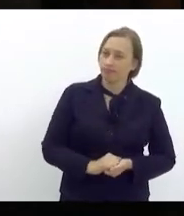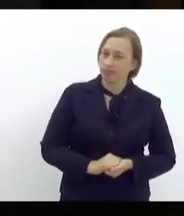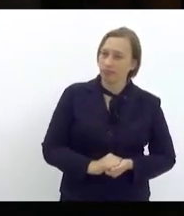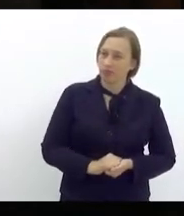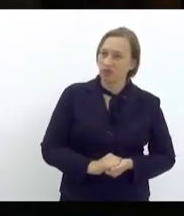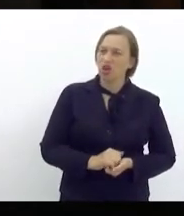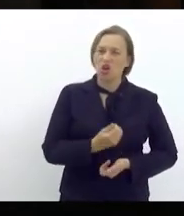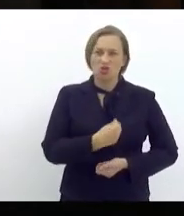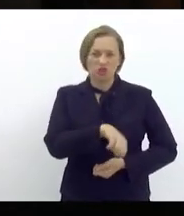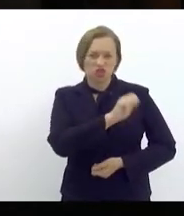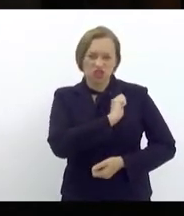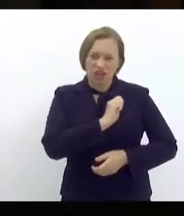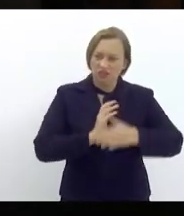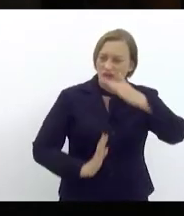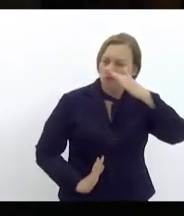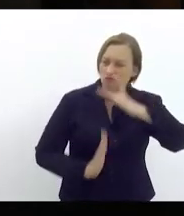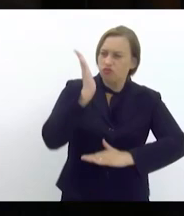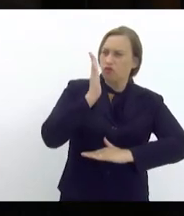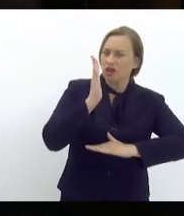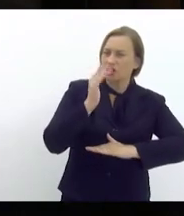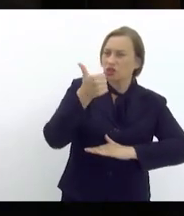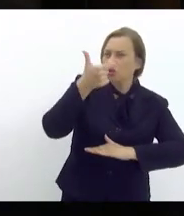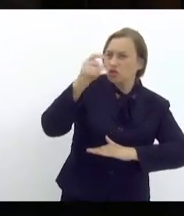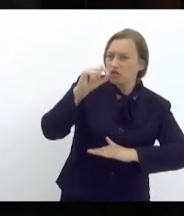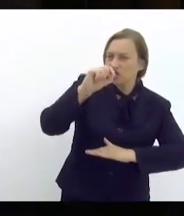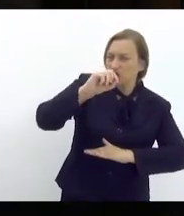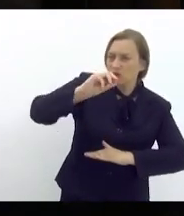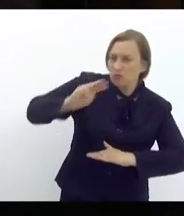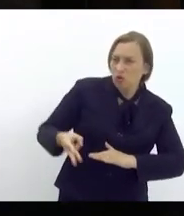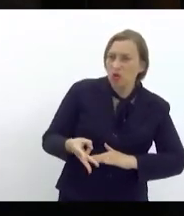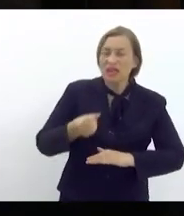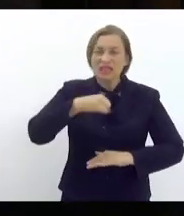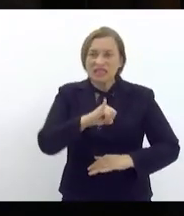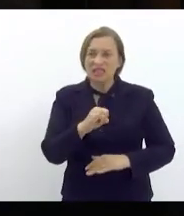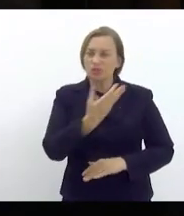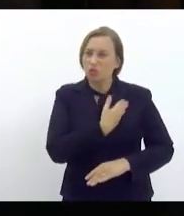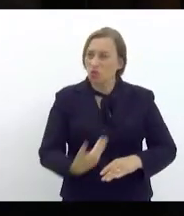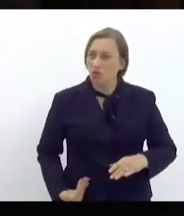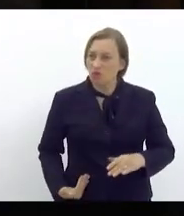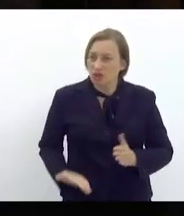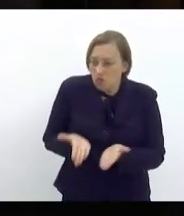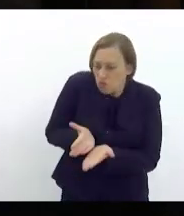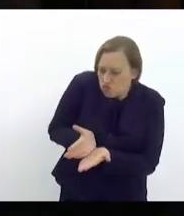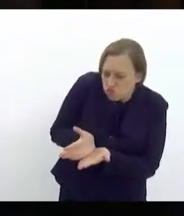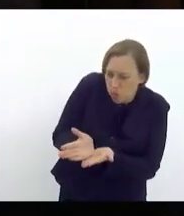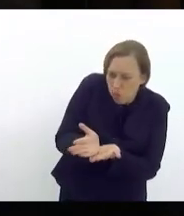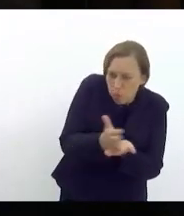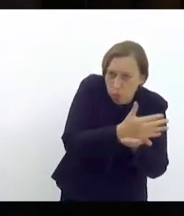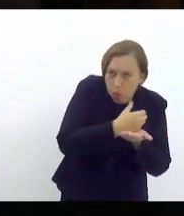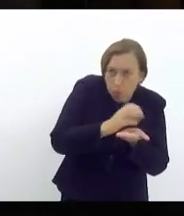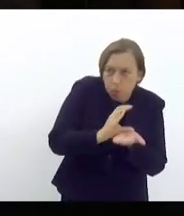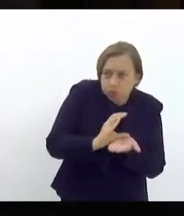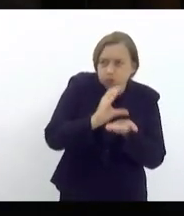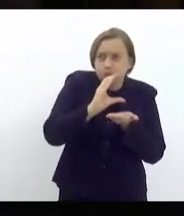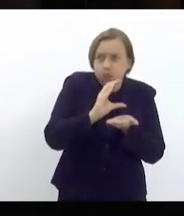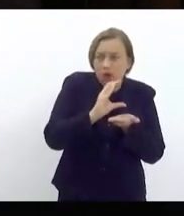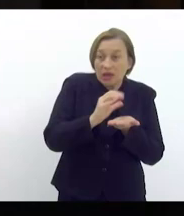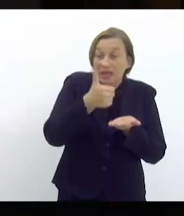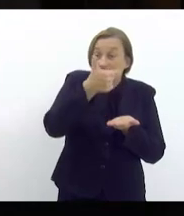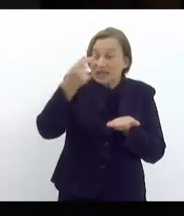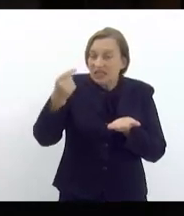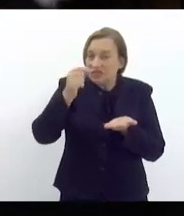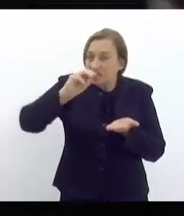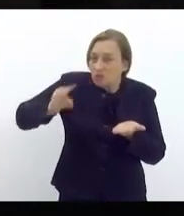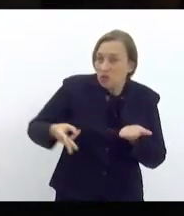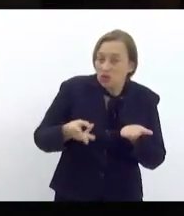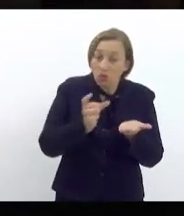fiscal vai passar dos 20 bilhões se para o governo foi muito arrecadar cerca de 20 milhões com a